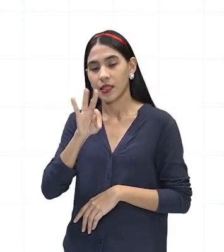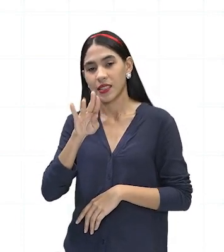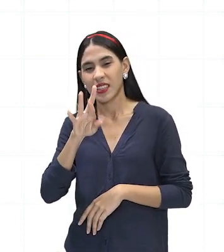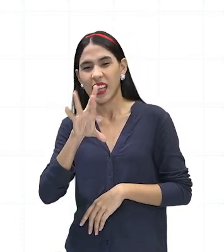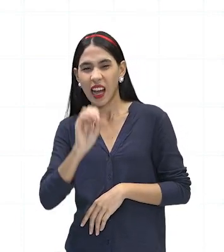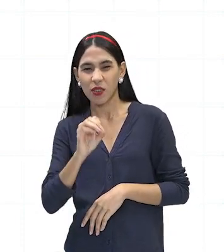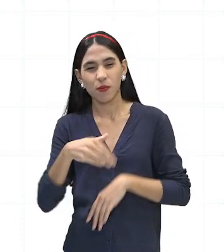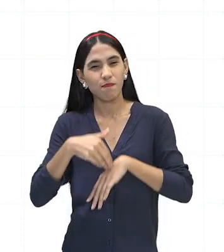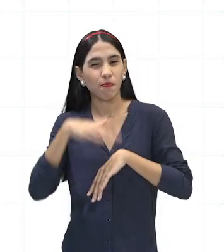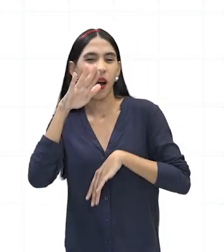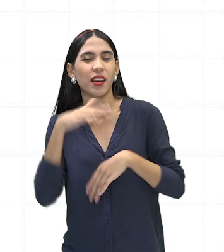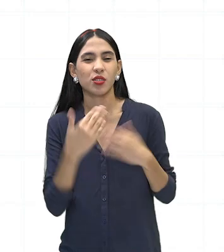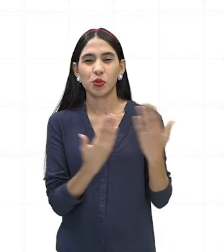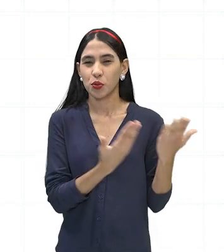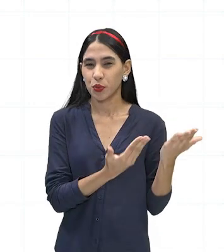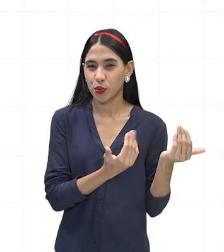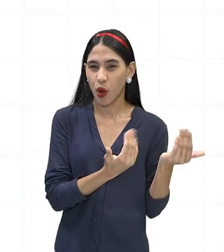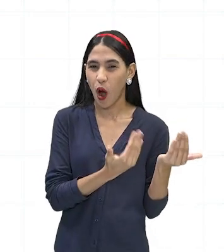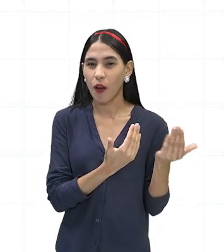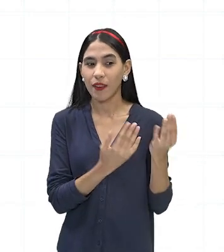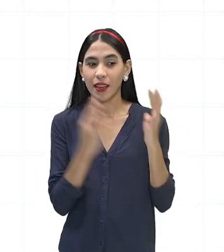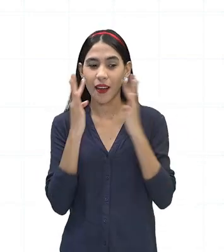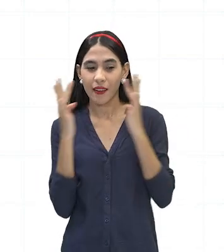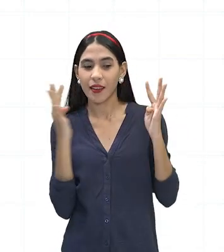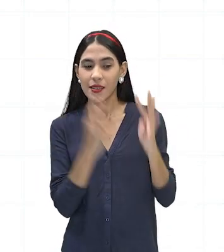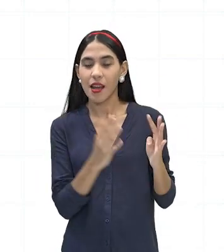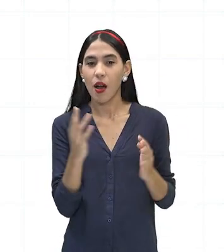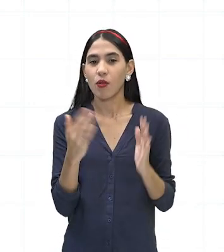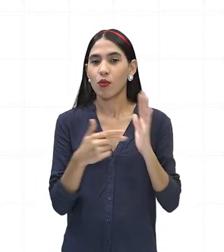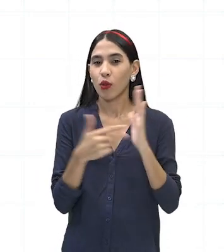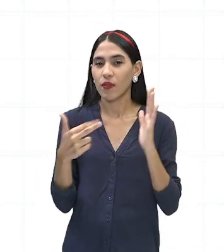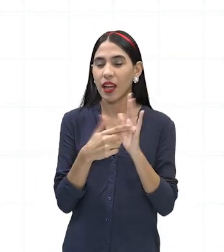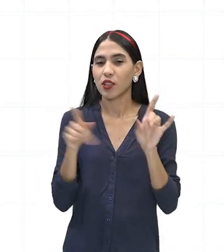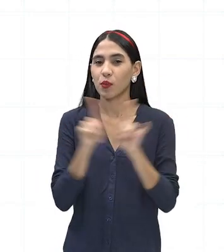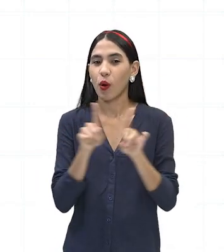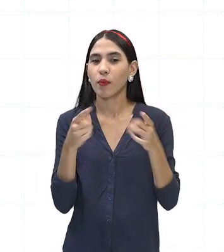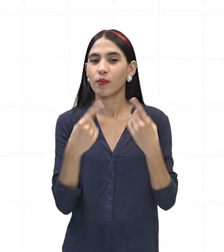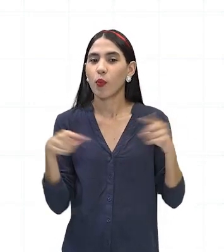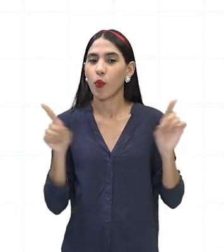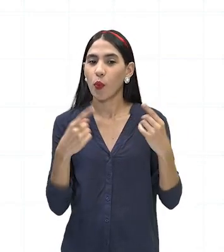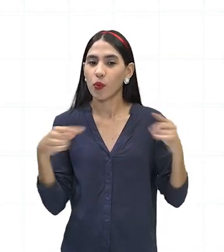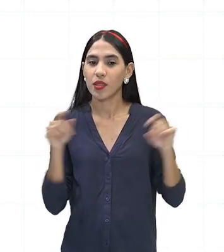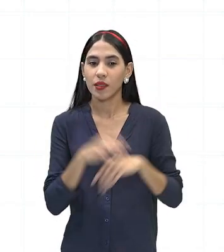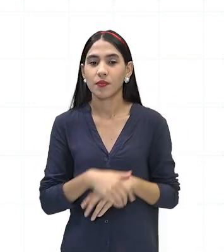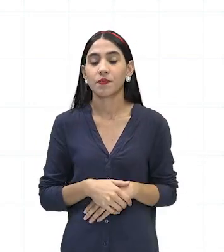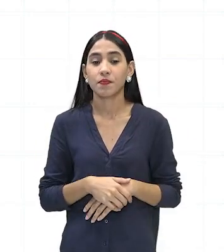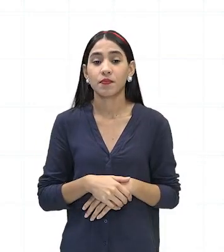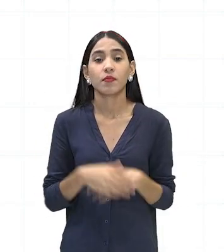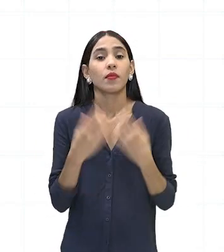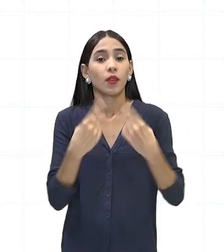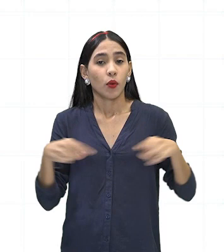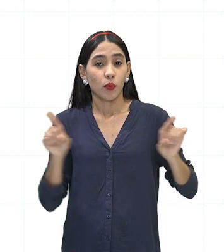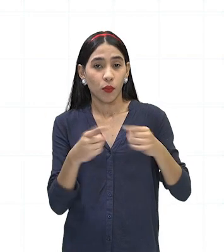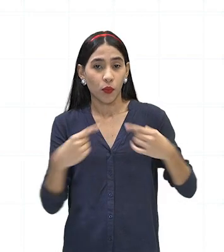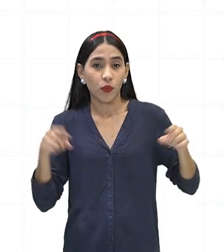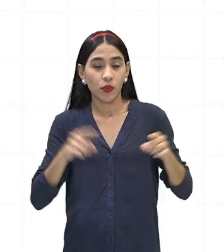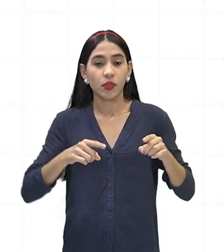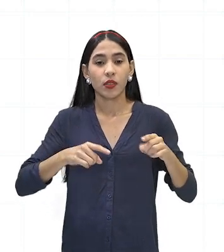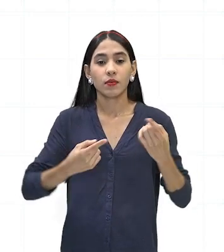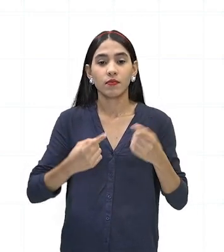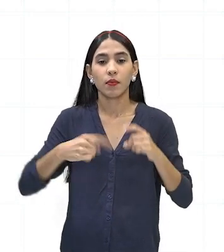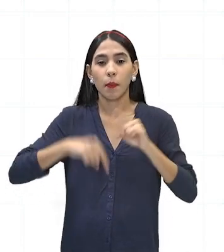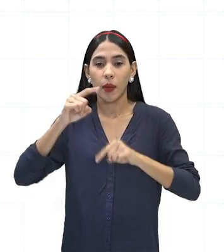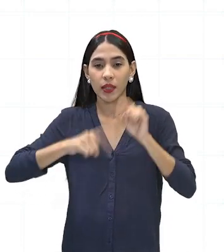né, dos jovens que estão antenados nas novidades da música, tá? O ritmo dessa música é formado por instrumentos do